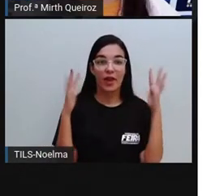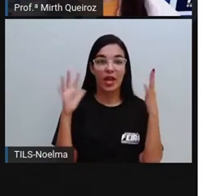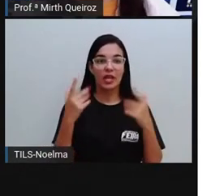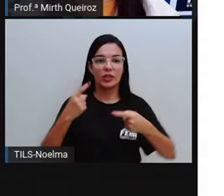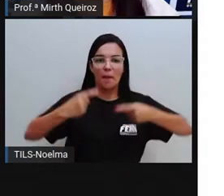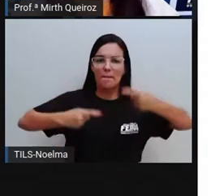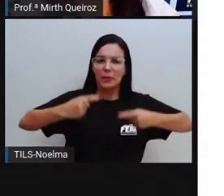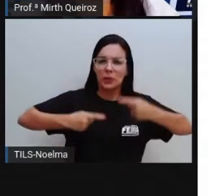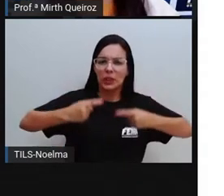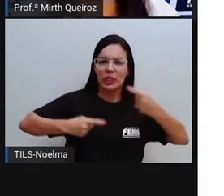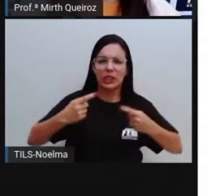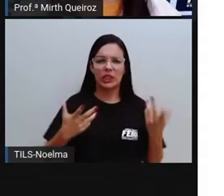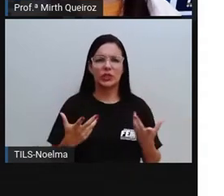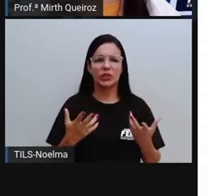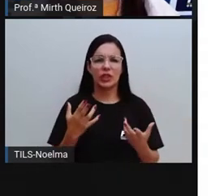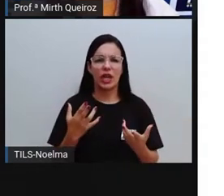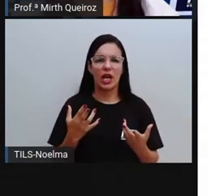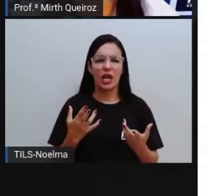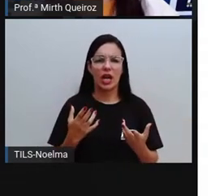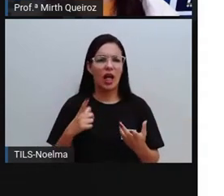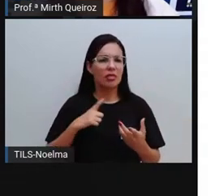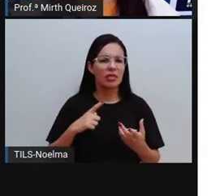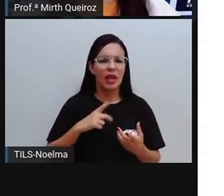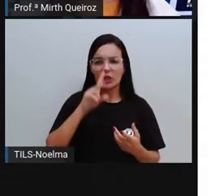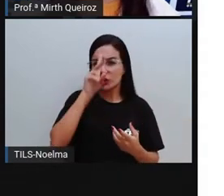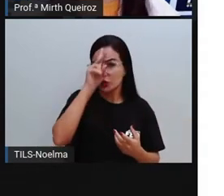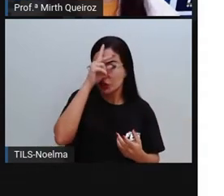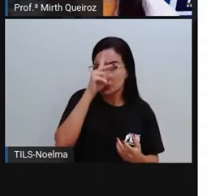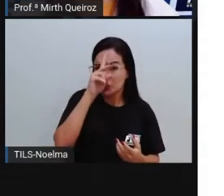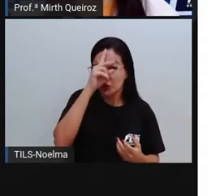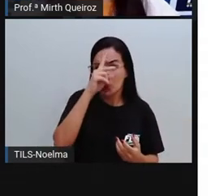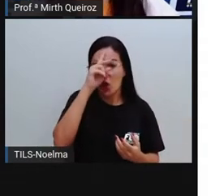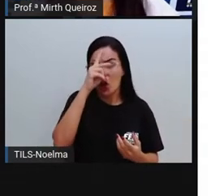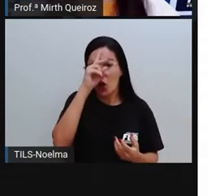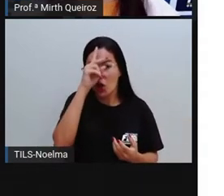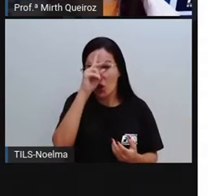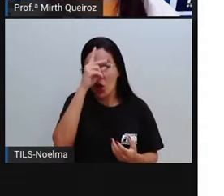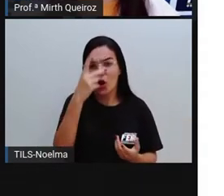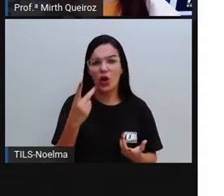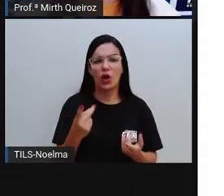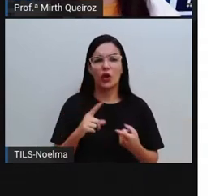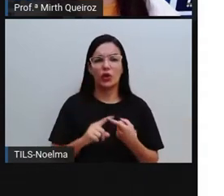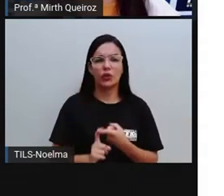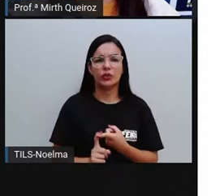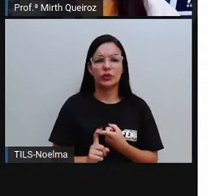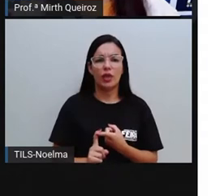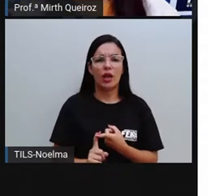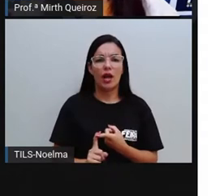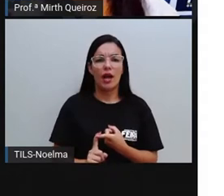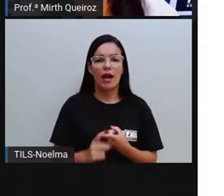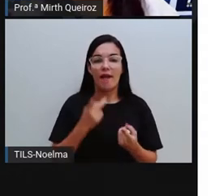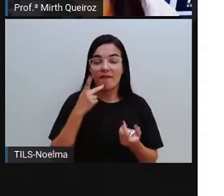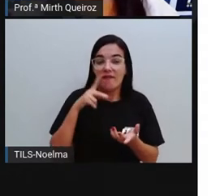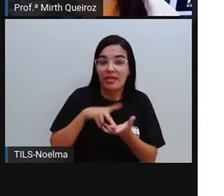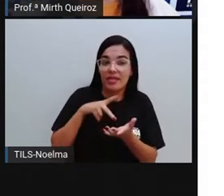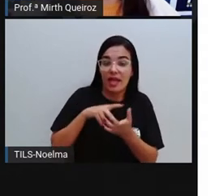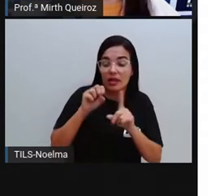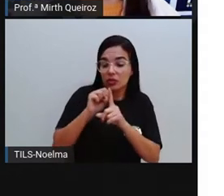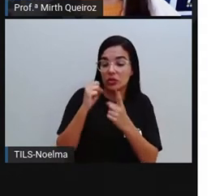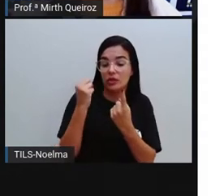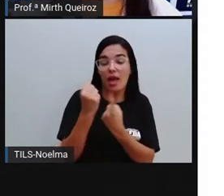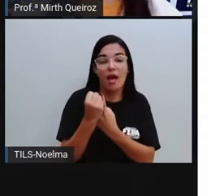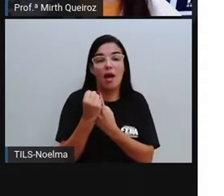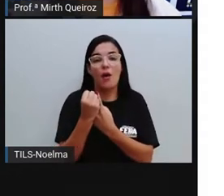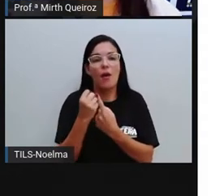profanos, políticos, episódios, temas episódios históricos, né, neste caso, realidade